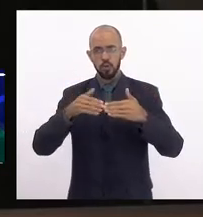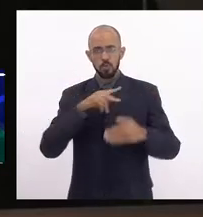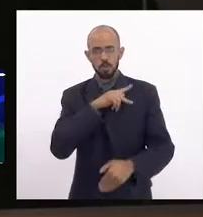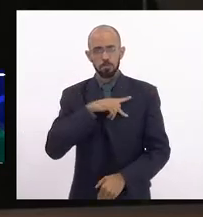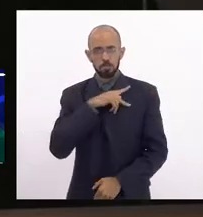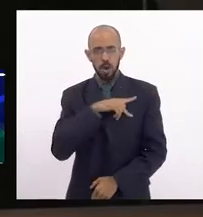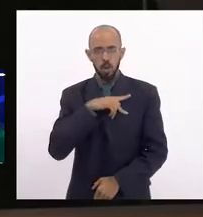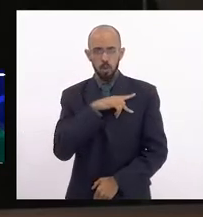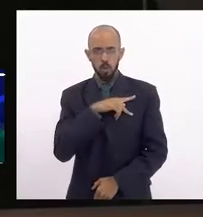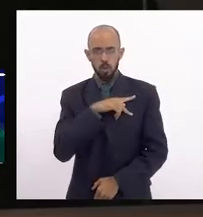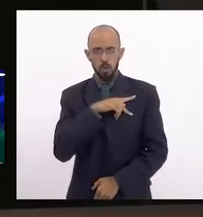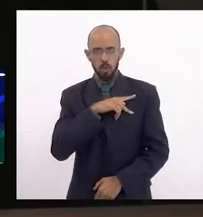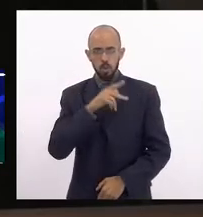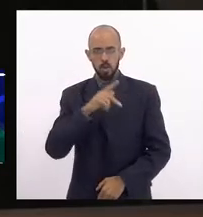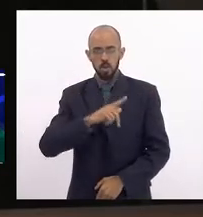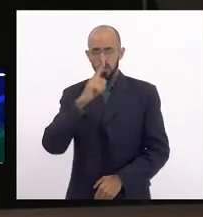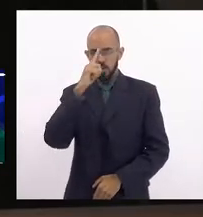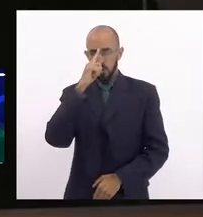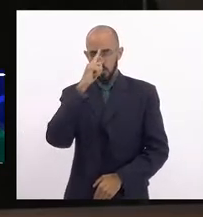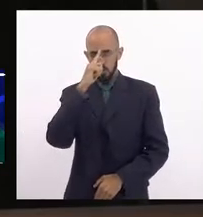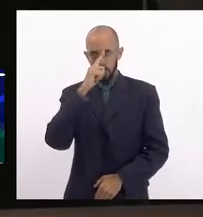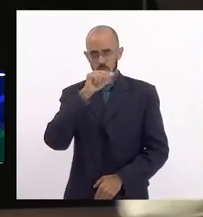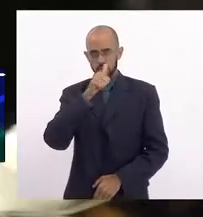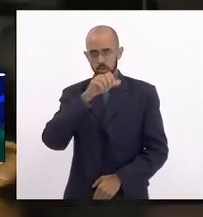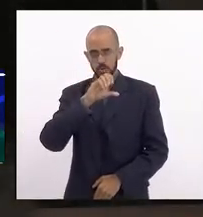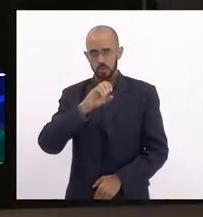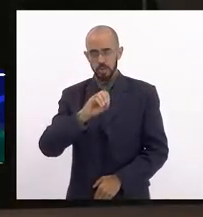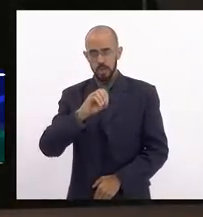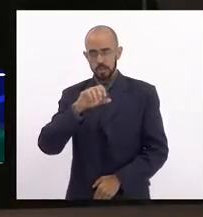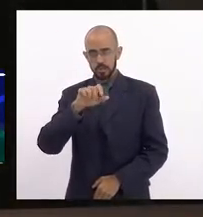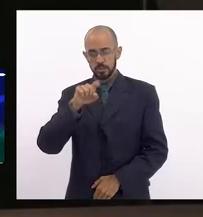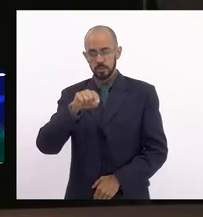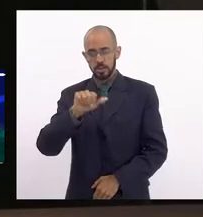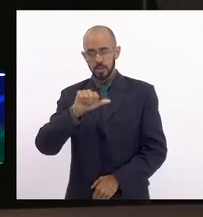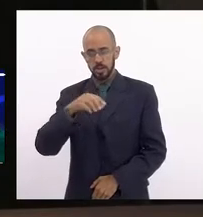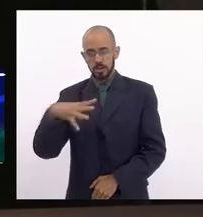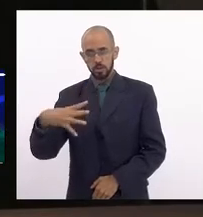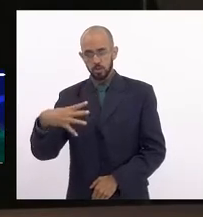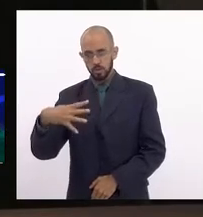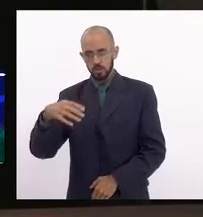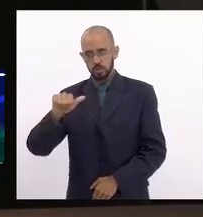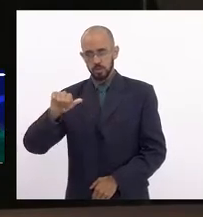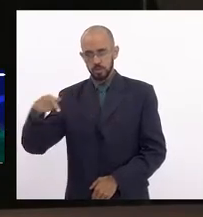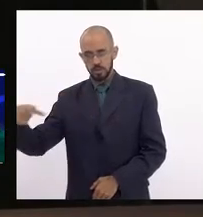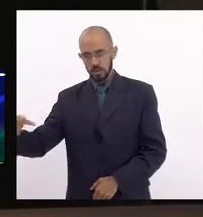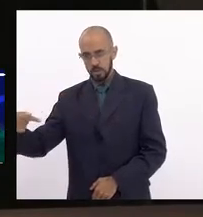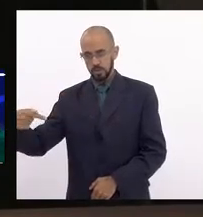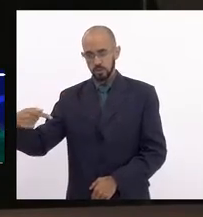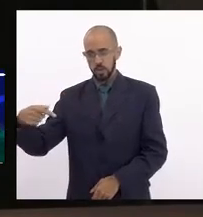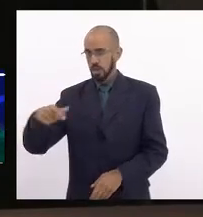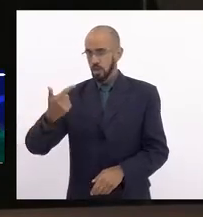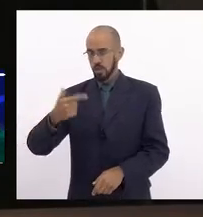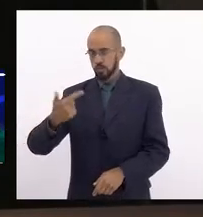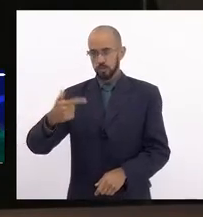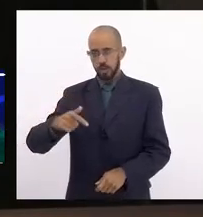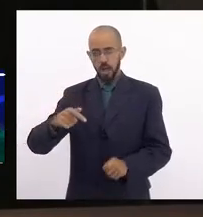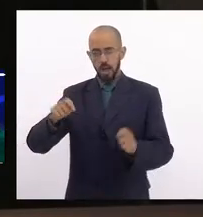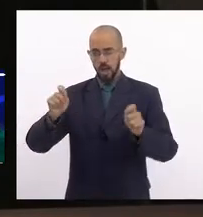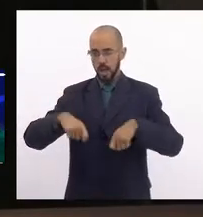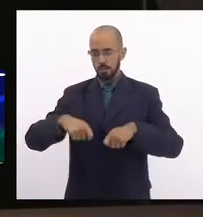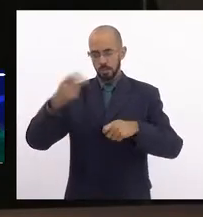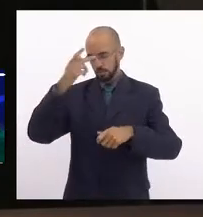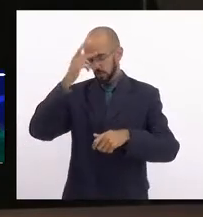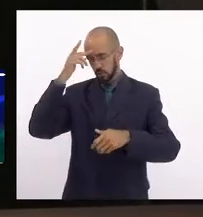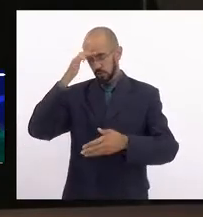Romanos 10 14 e 17 e não há como as pessoas quererem se não